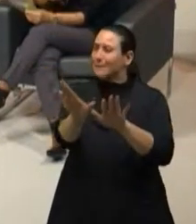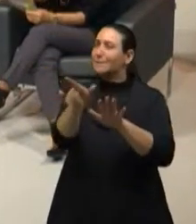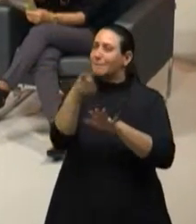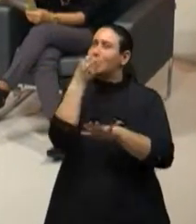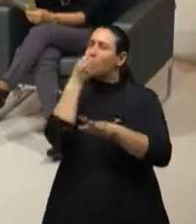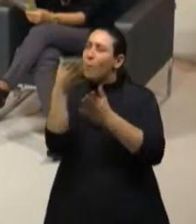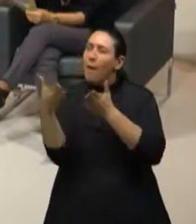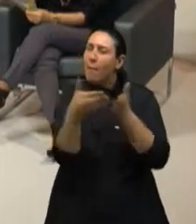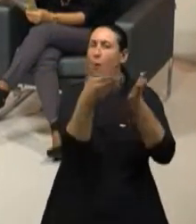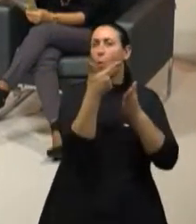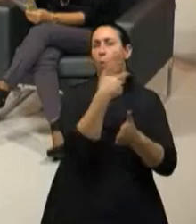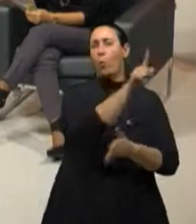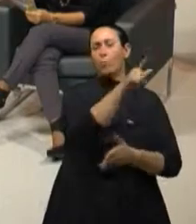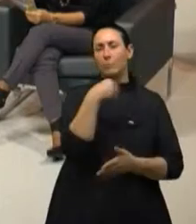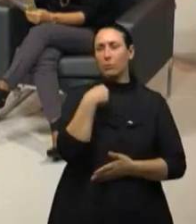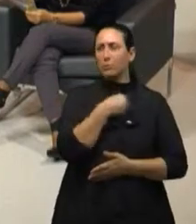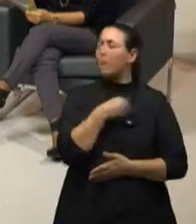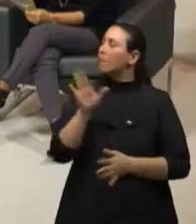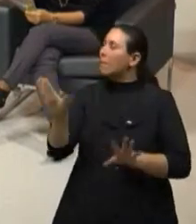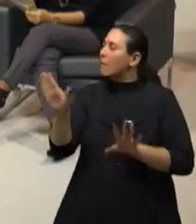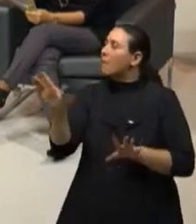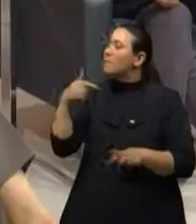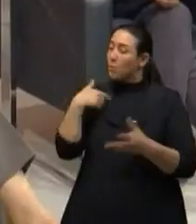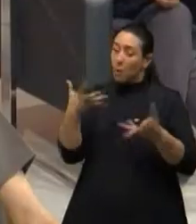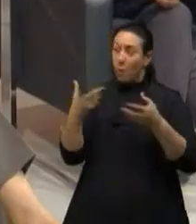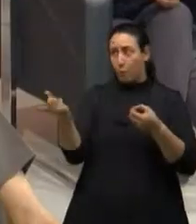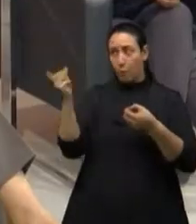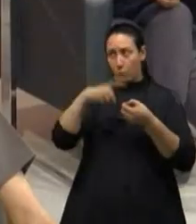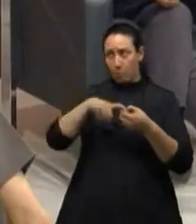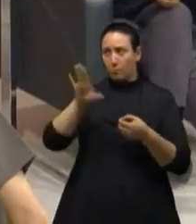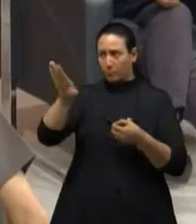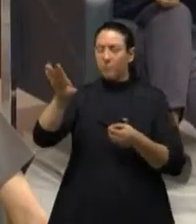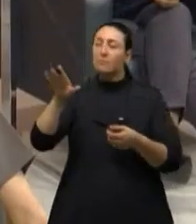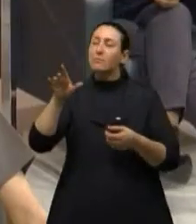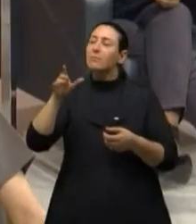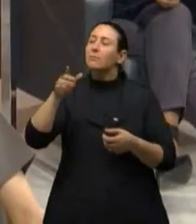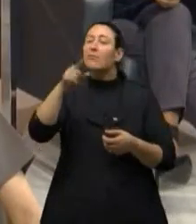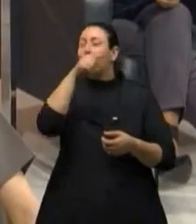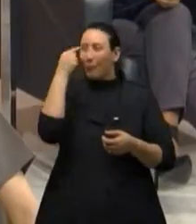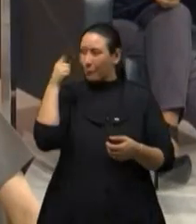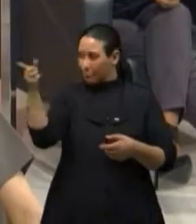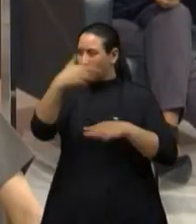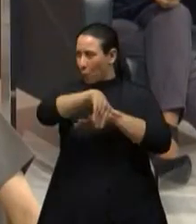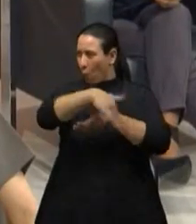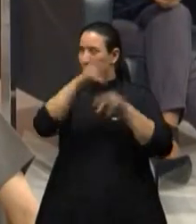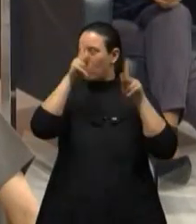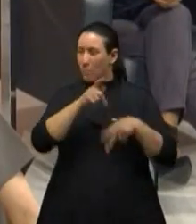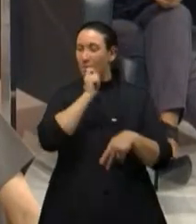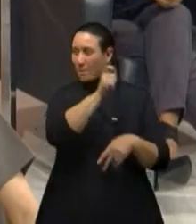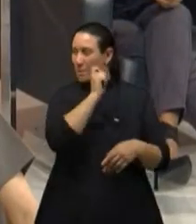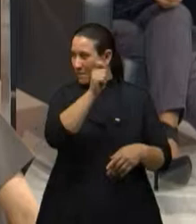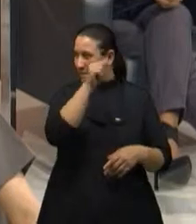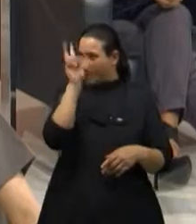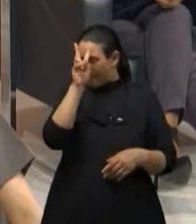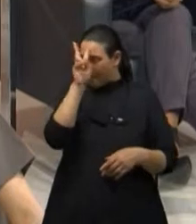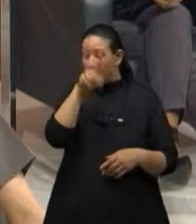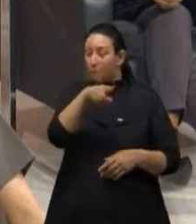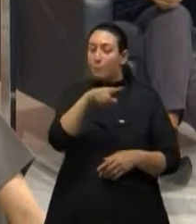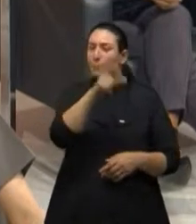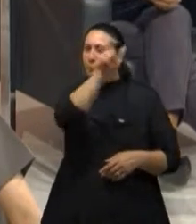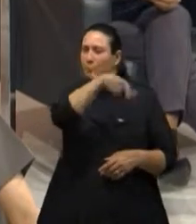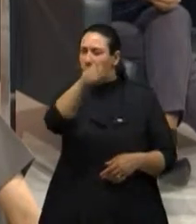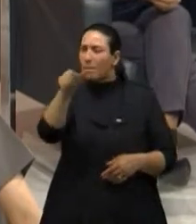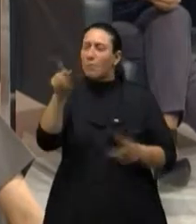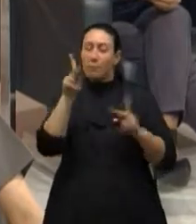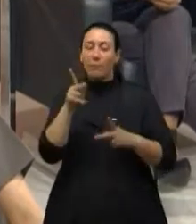escutando Tá mas eu quero voltar ainda Uma Questão dos nossos amigos lá que foram entrevistados nas ruas de Porto Alegre eh a questão então de